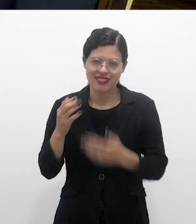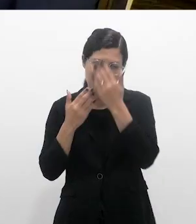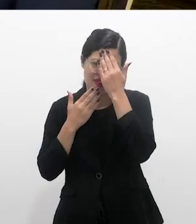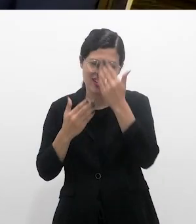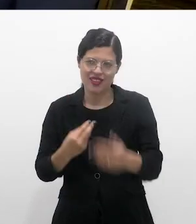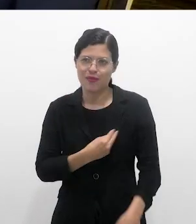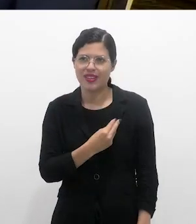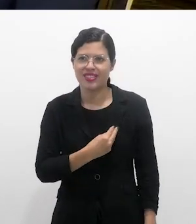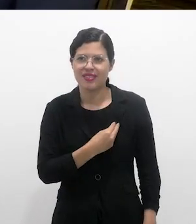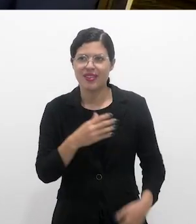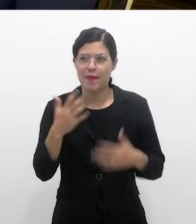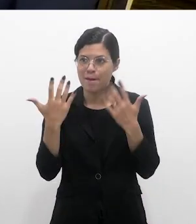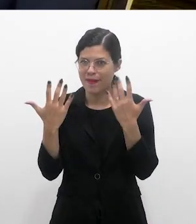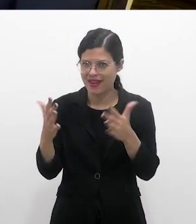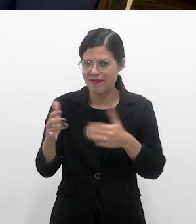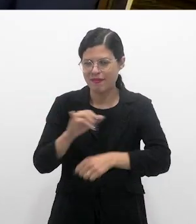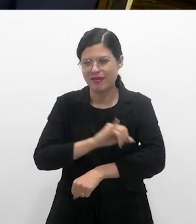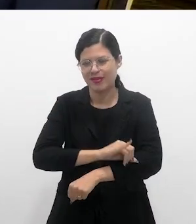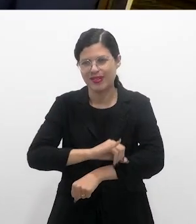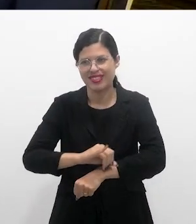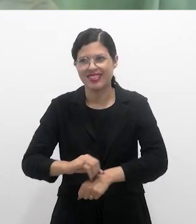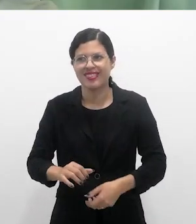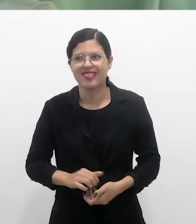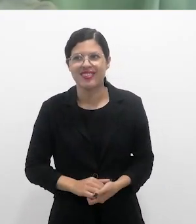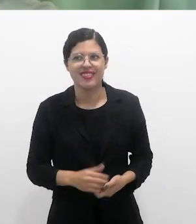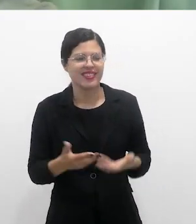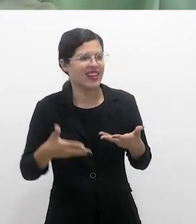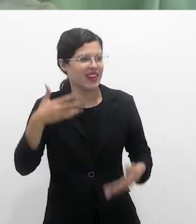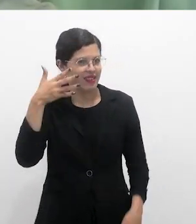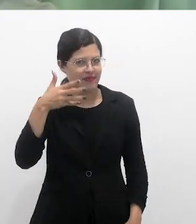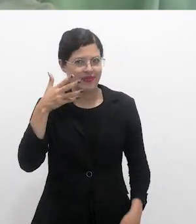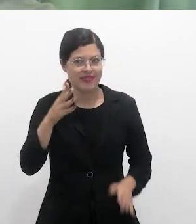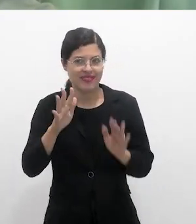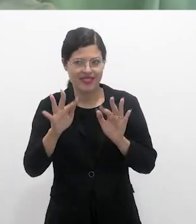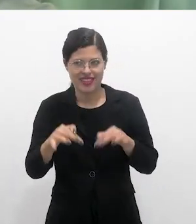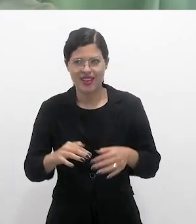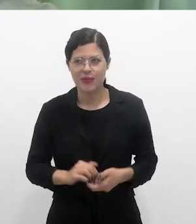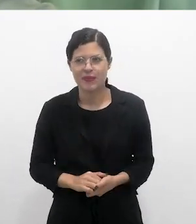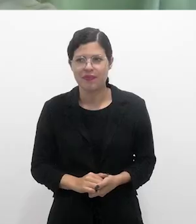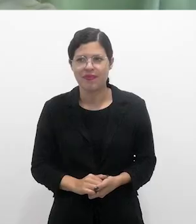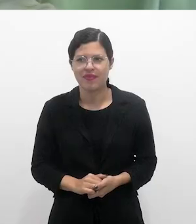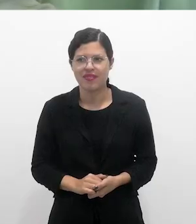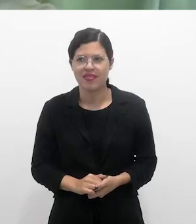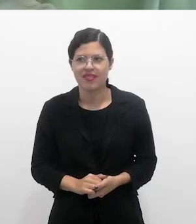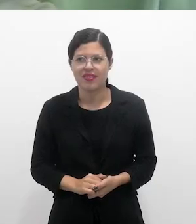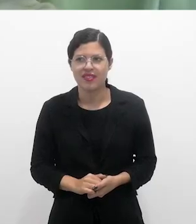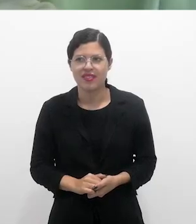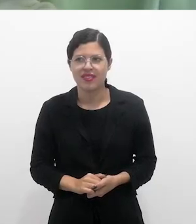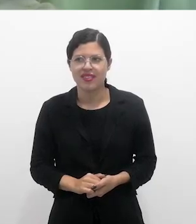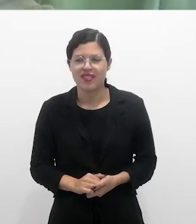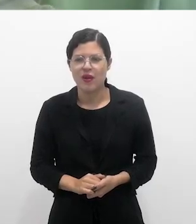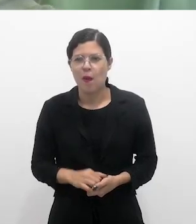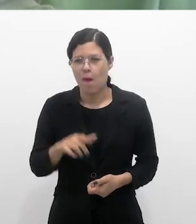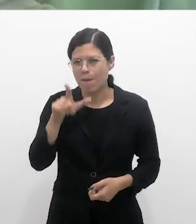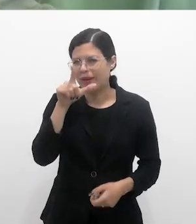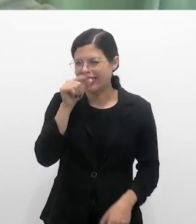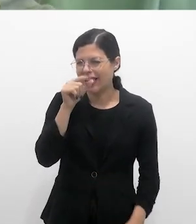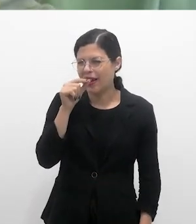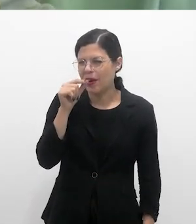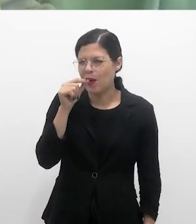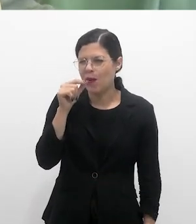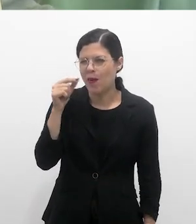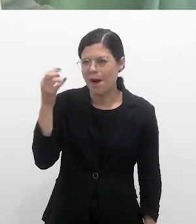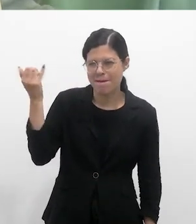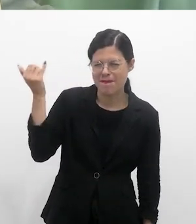com a gente. E parabéns aí pela exposição. Queria dar uma palavrinha final. Um passarinho vermelho e preto me contou uma